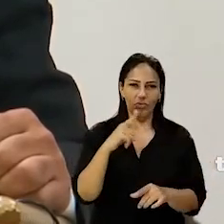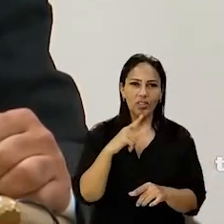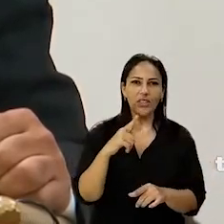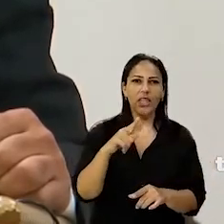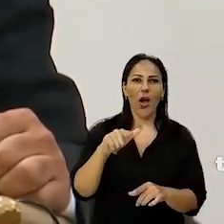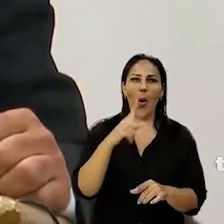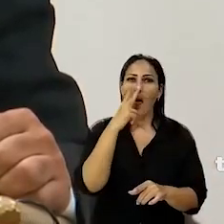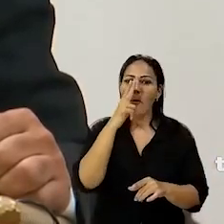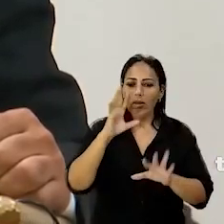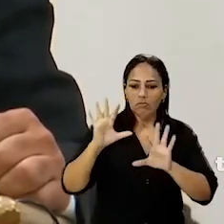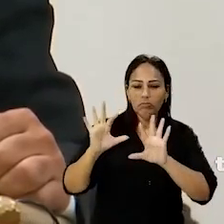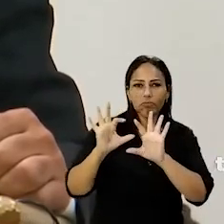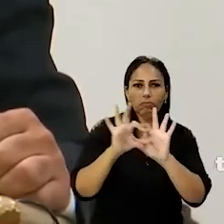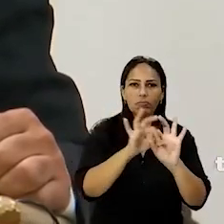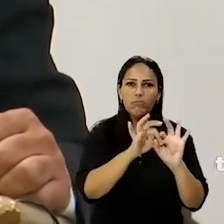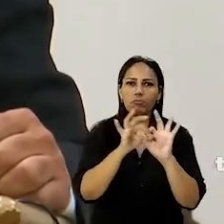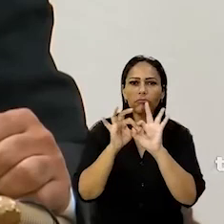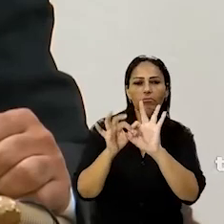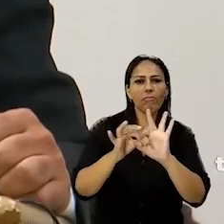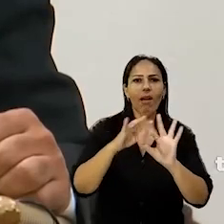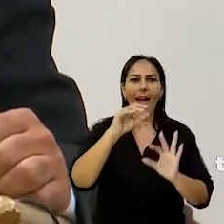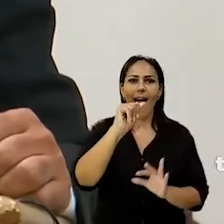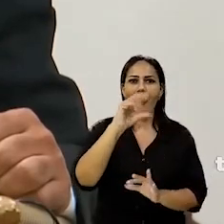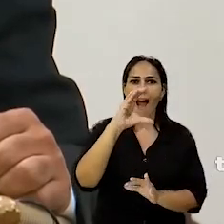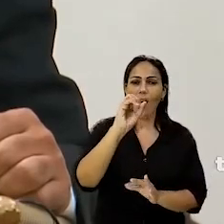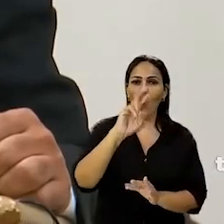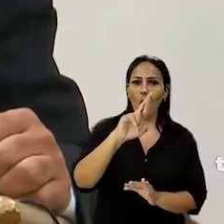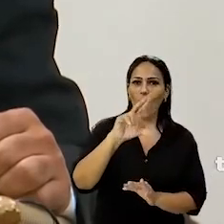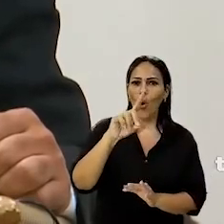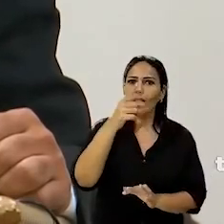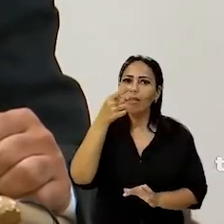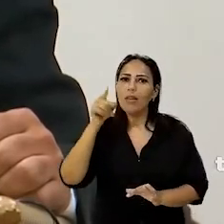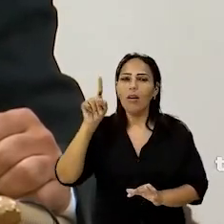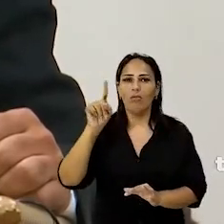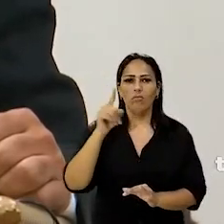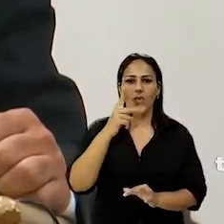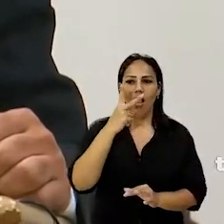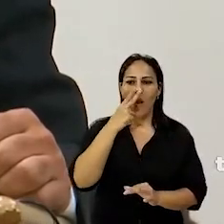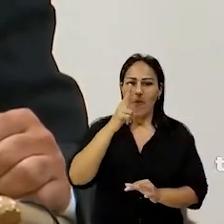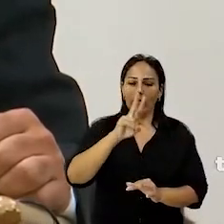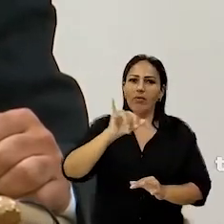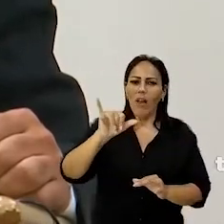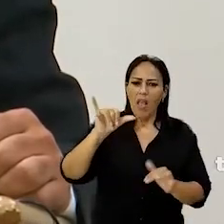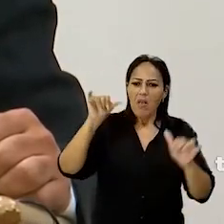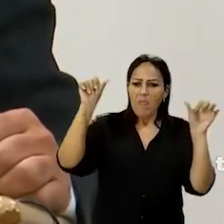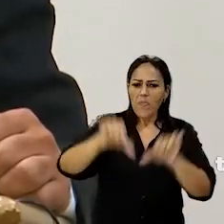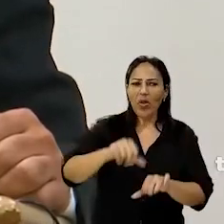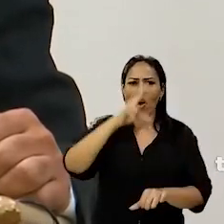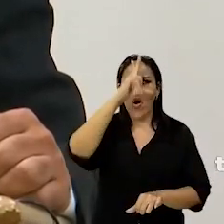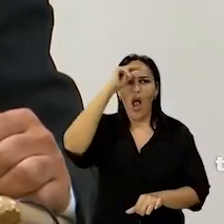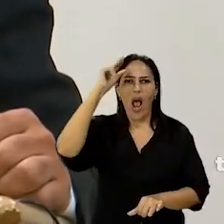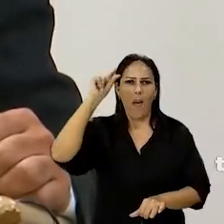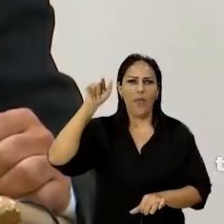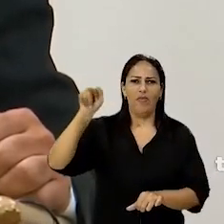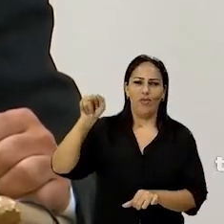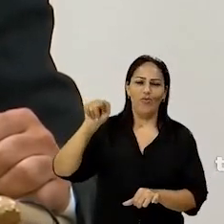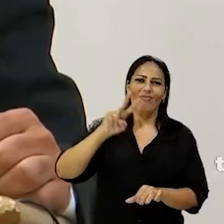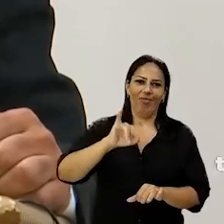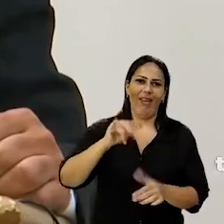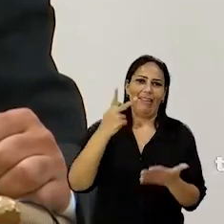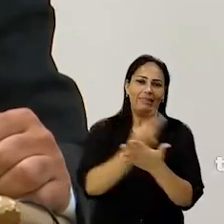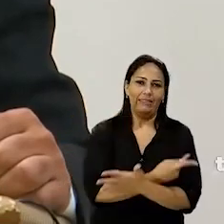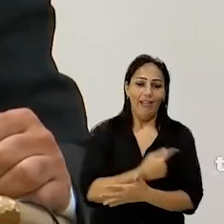tremendos acordões, preparados para deixar a prefeitura pior do que já está. Então, assim, o cabo Alexandre não